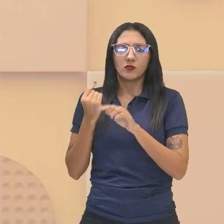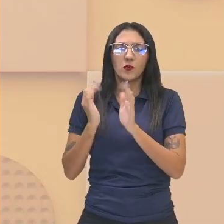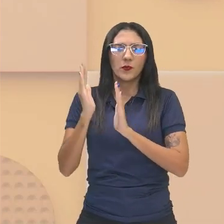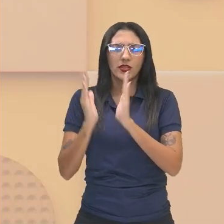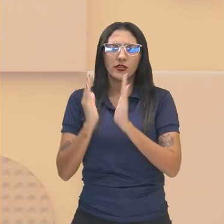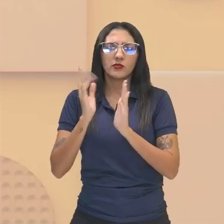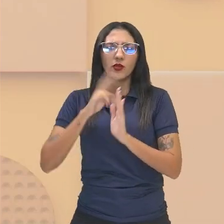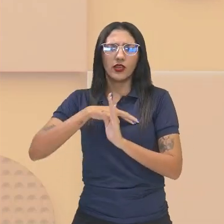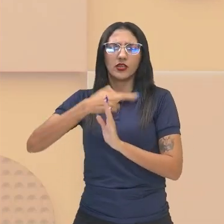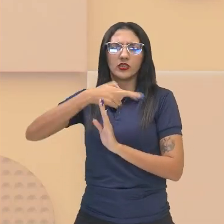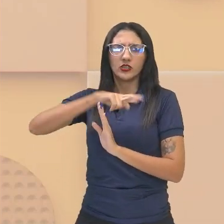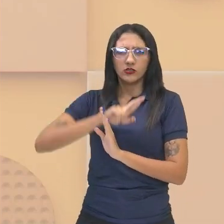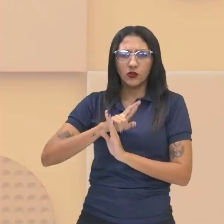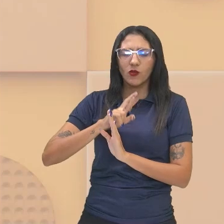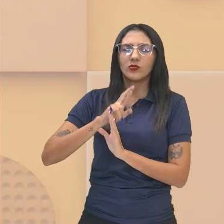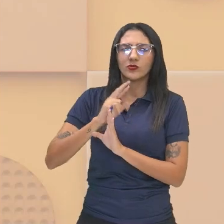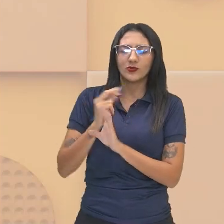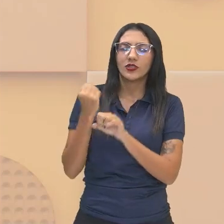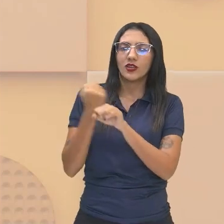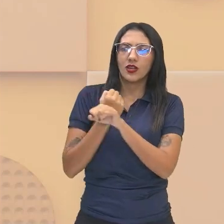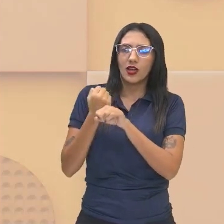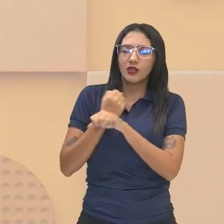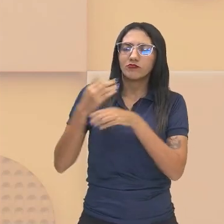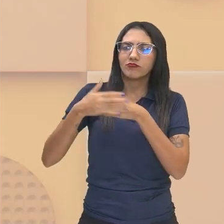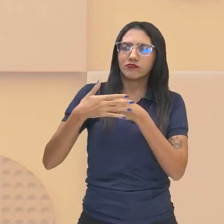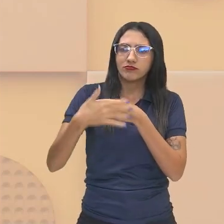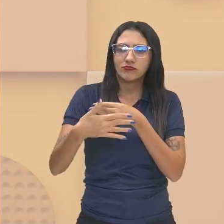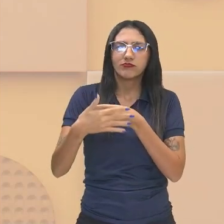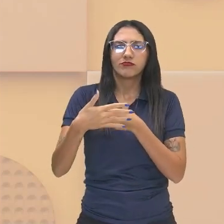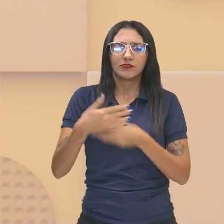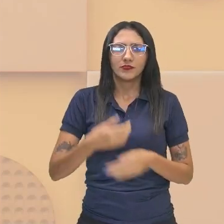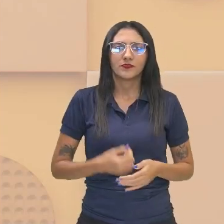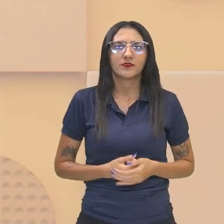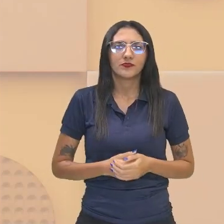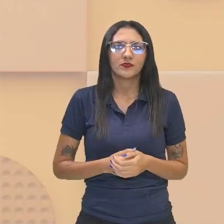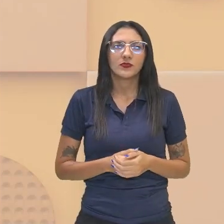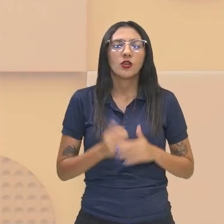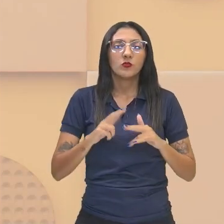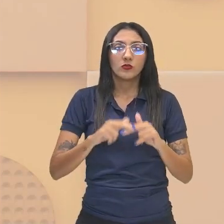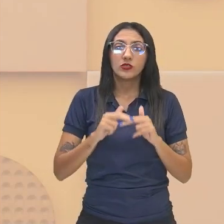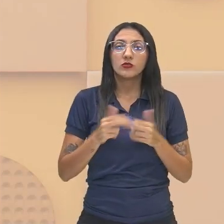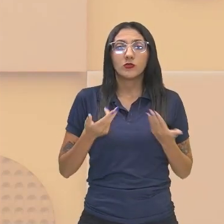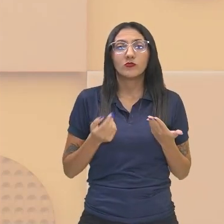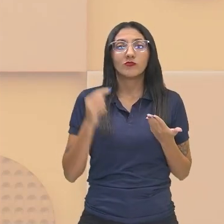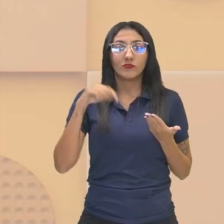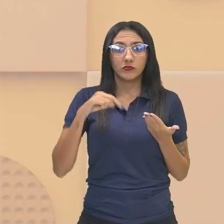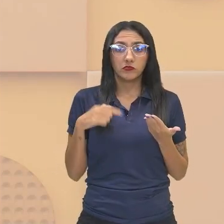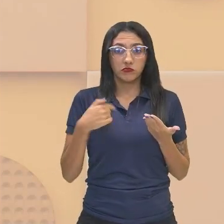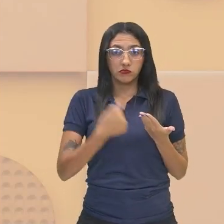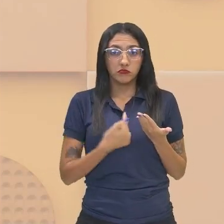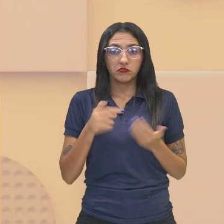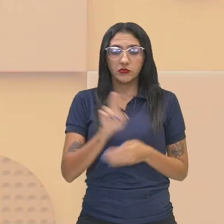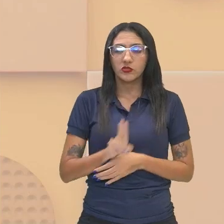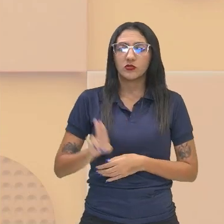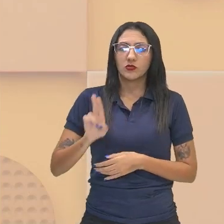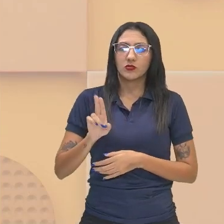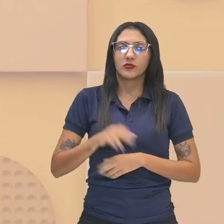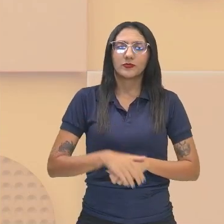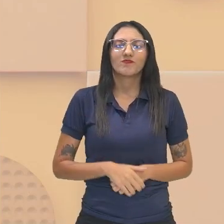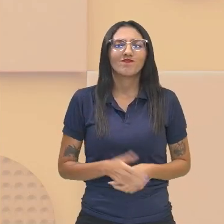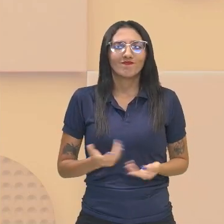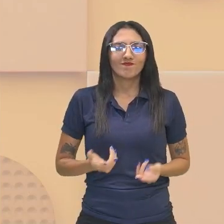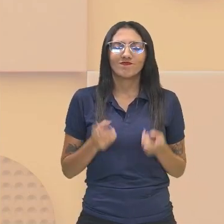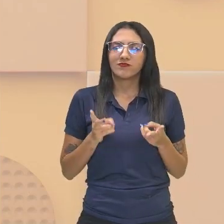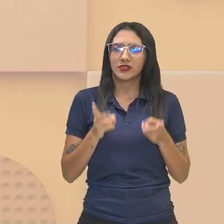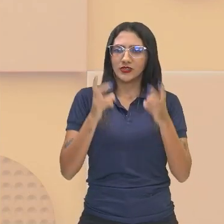medieval fez, então, essa criação, né, de calendário e na qual, então, nós fazemos parte, ok? Então, perceba que